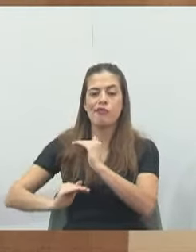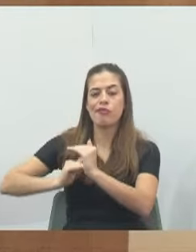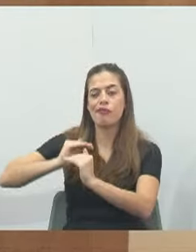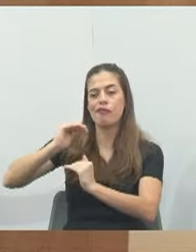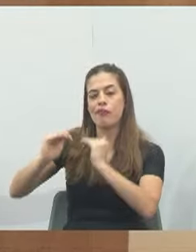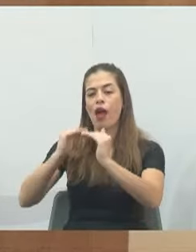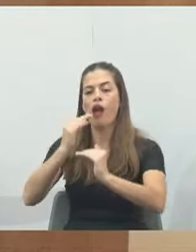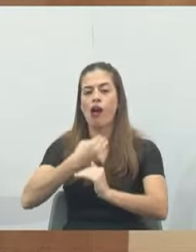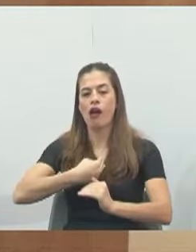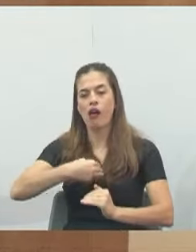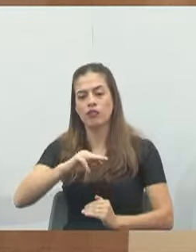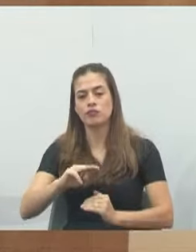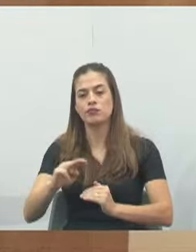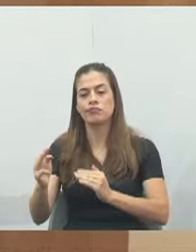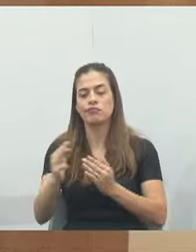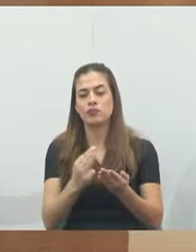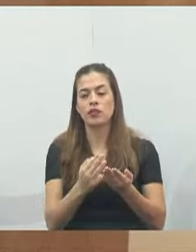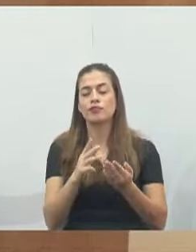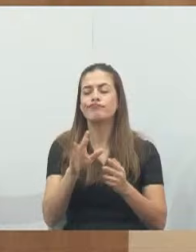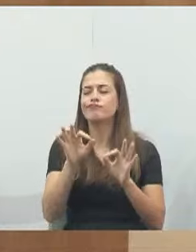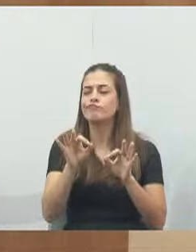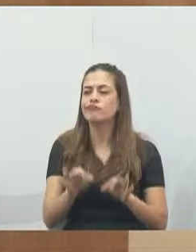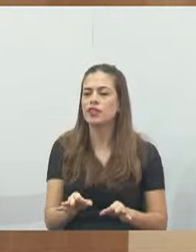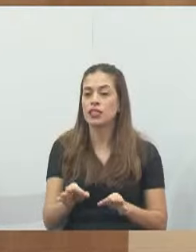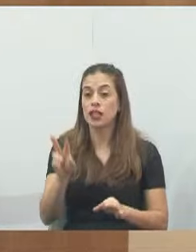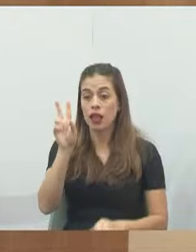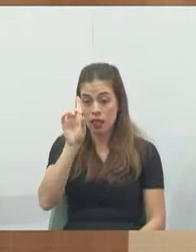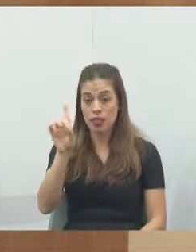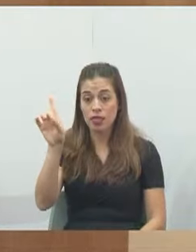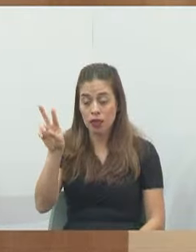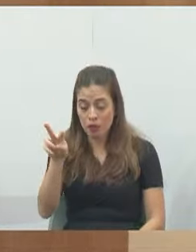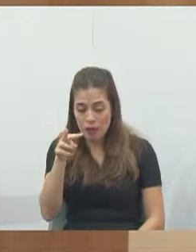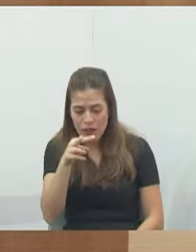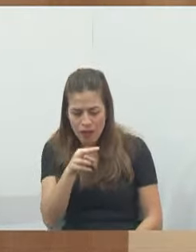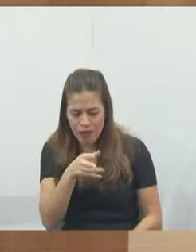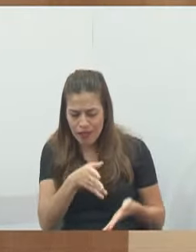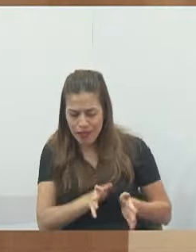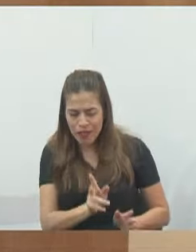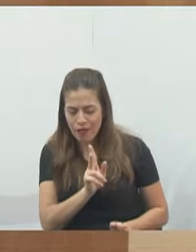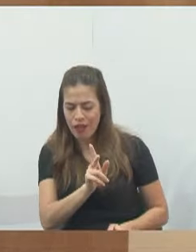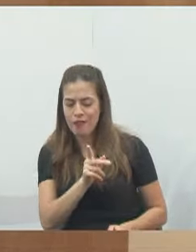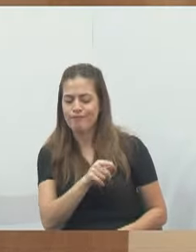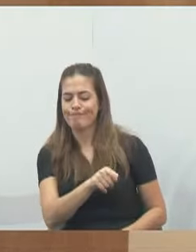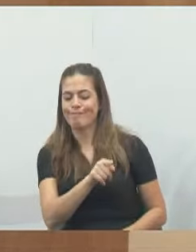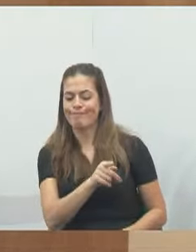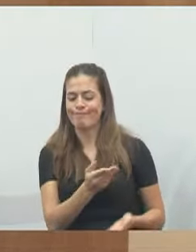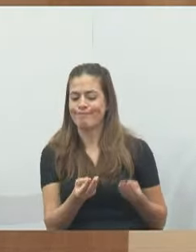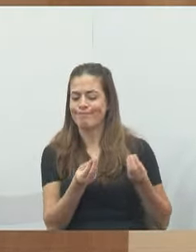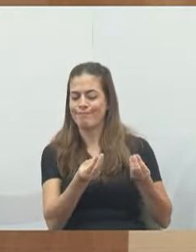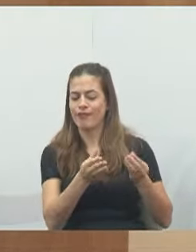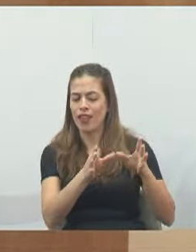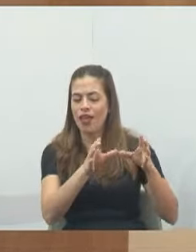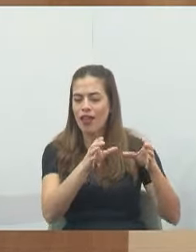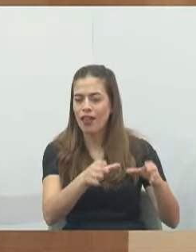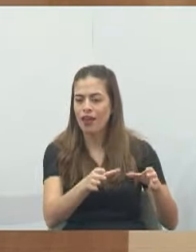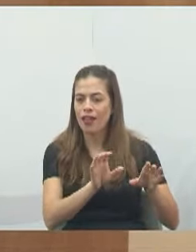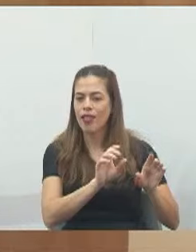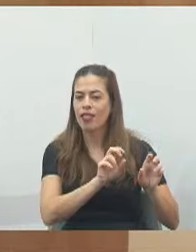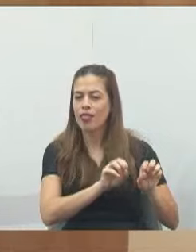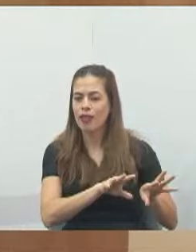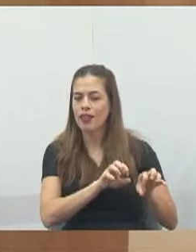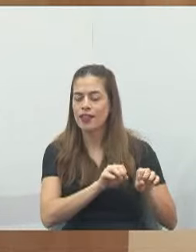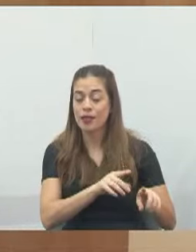essa missão que eu tenho certeza que Deus olhou quando você nasceu e falou: eu vou colocar esse menino na educação, porque é